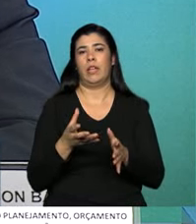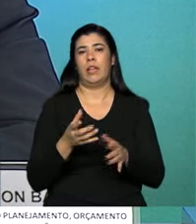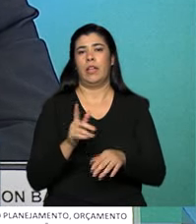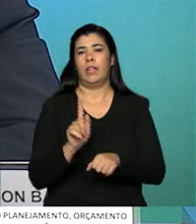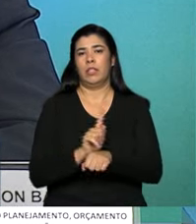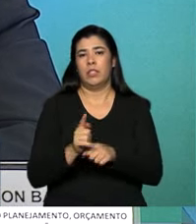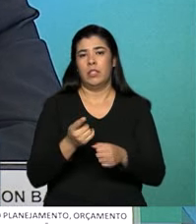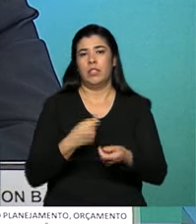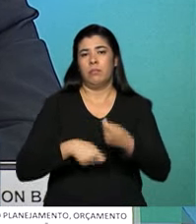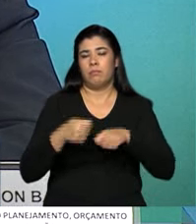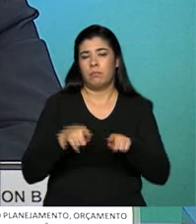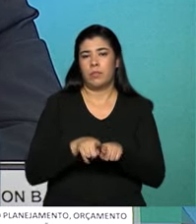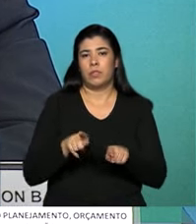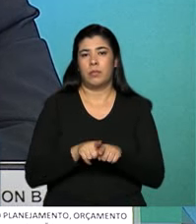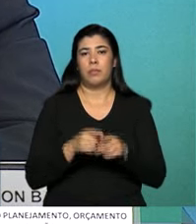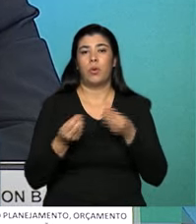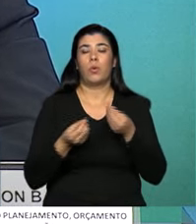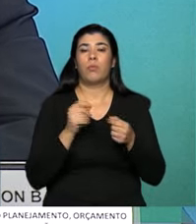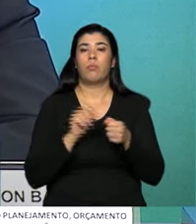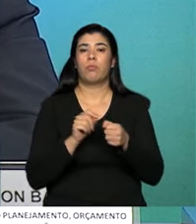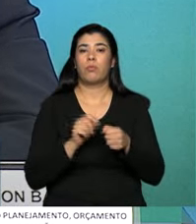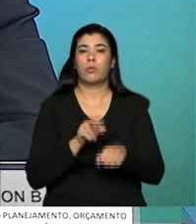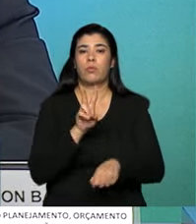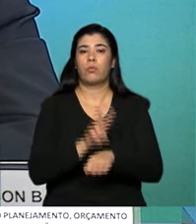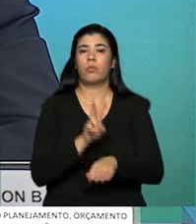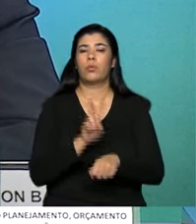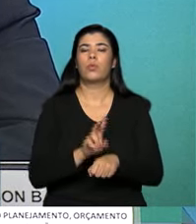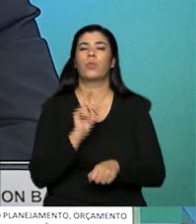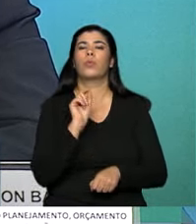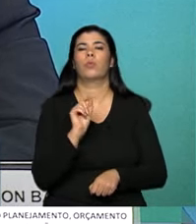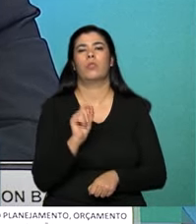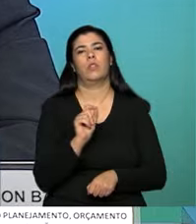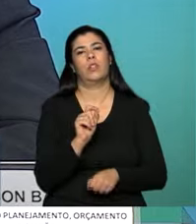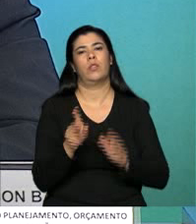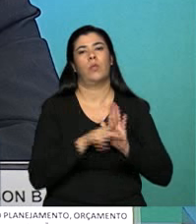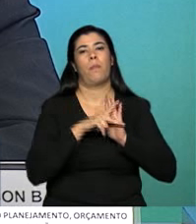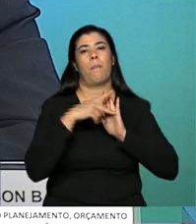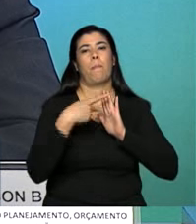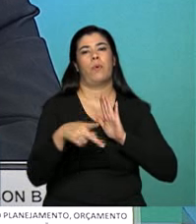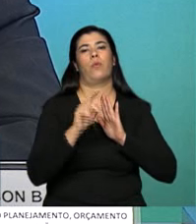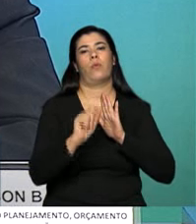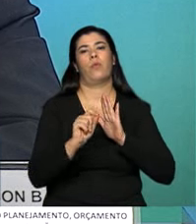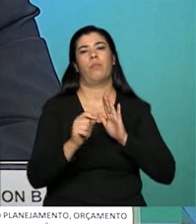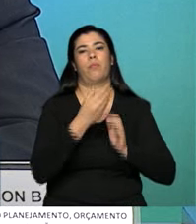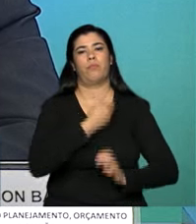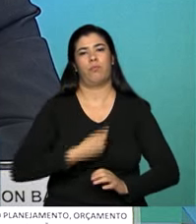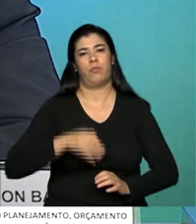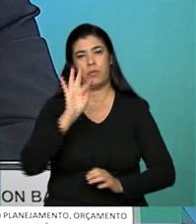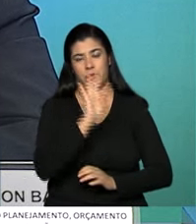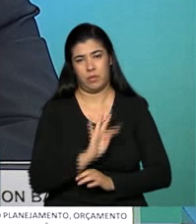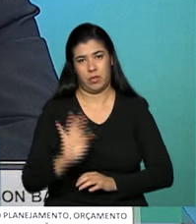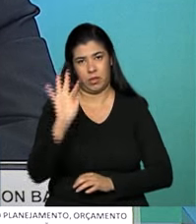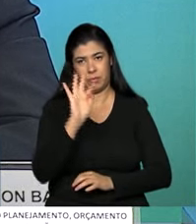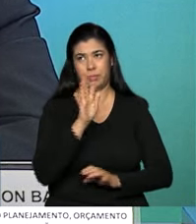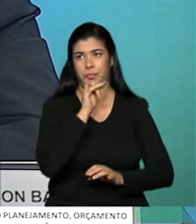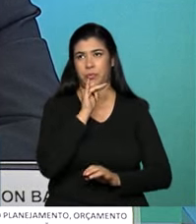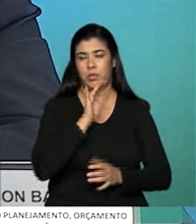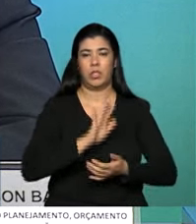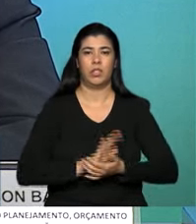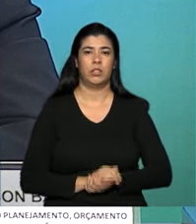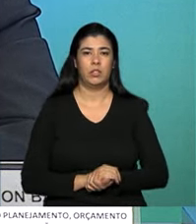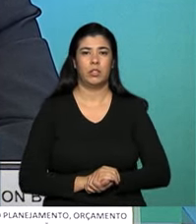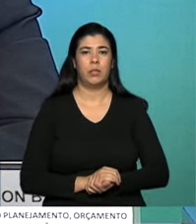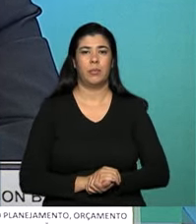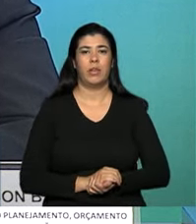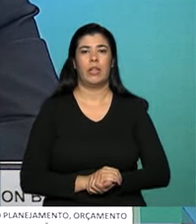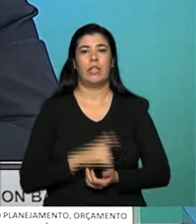patrimônio da União o que aperfeiçoar a gestão do patrimônio da União a união tem divers por exemplo diversos